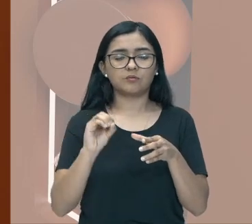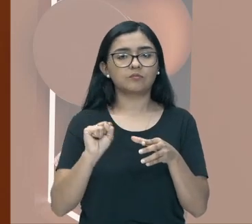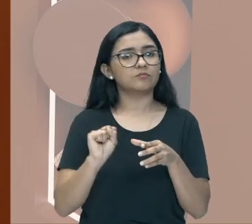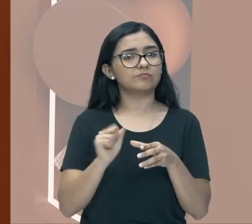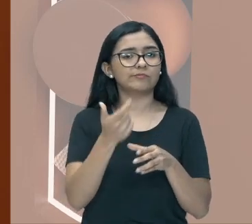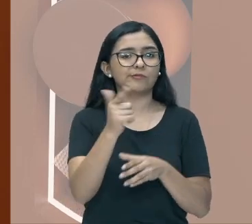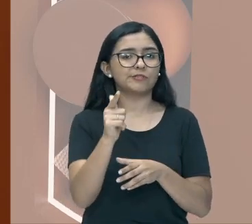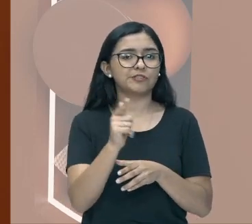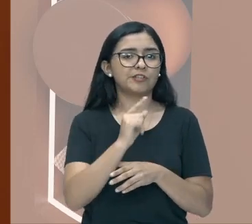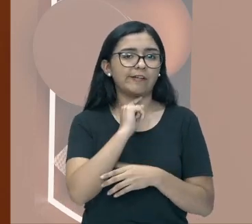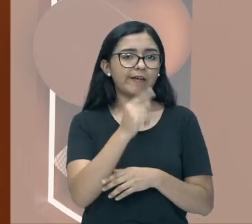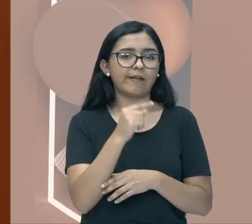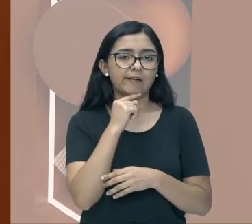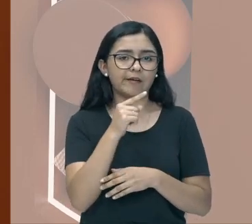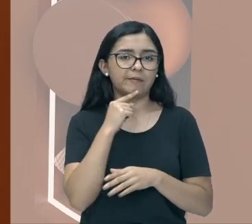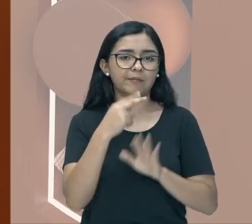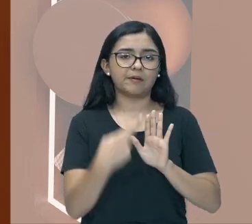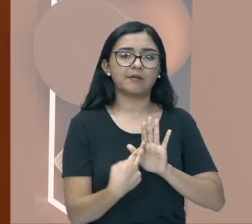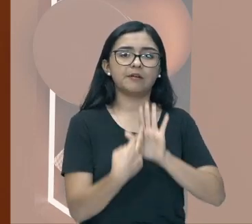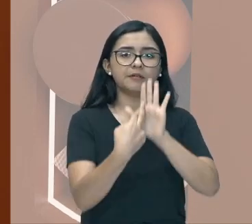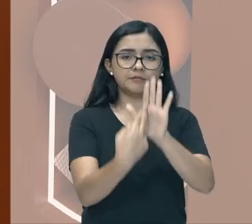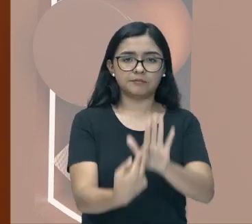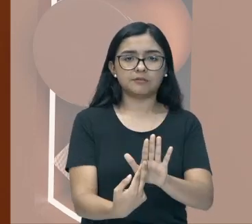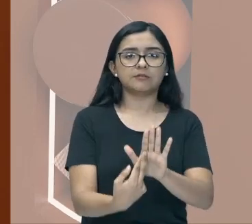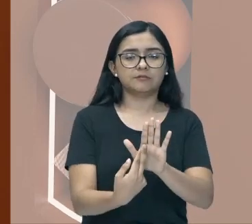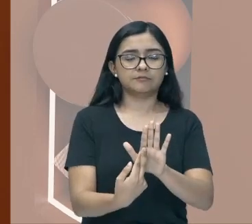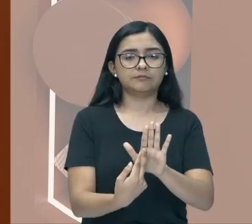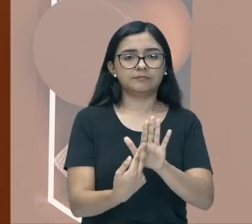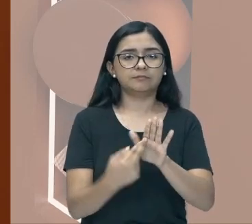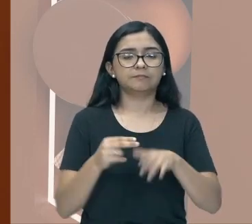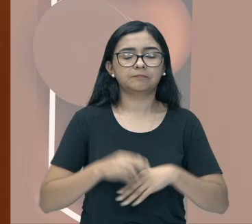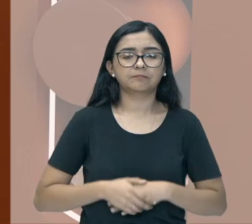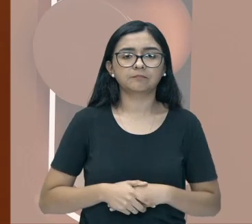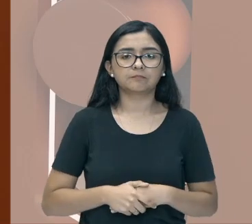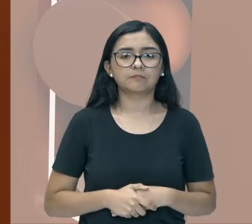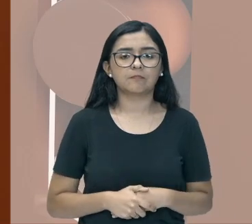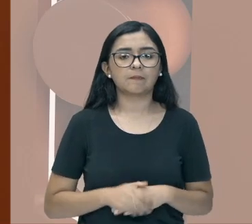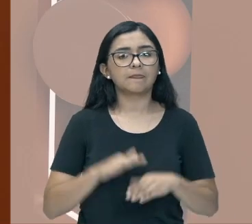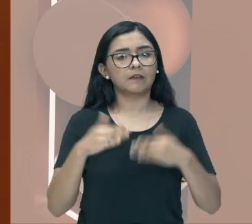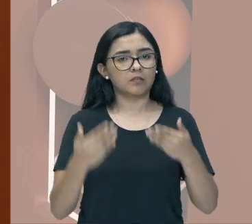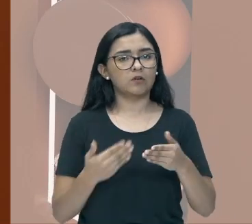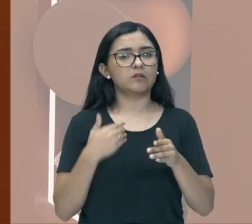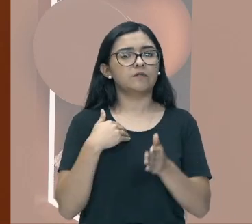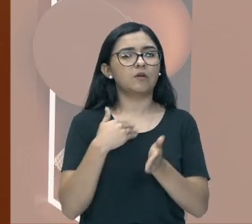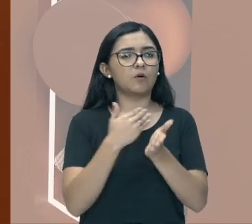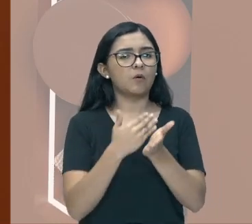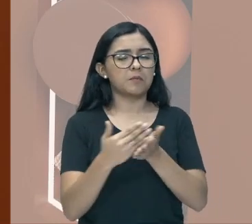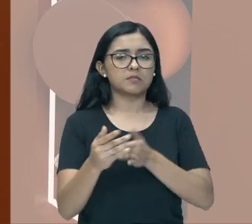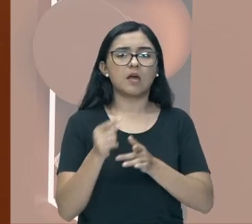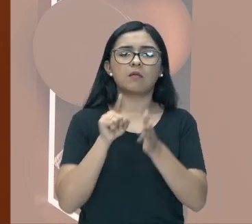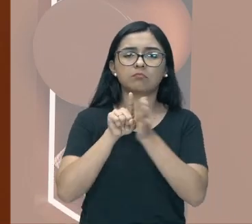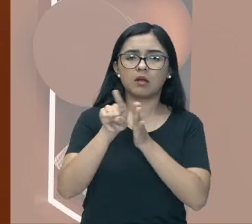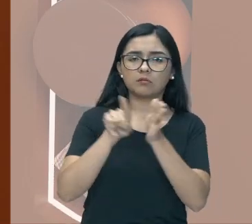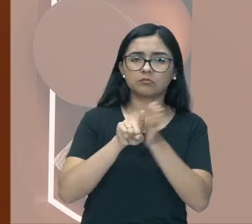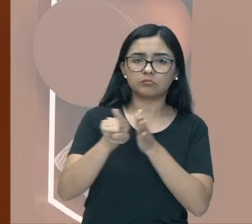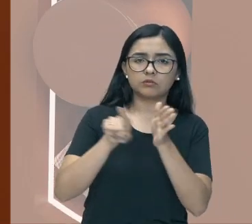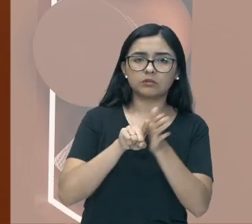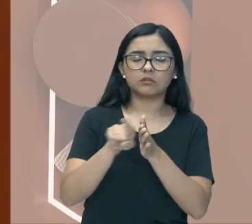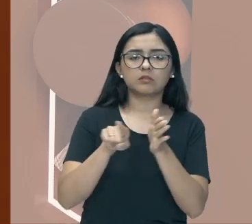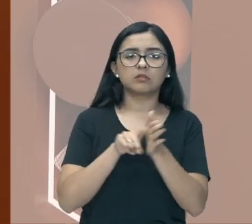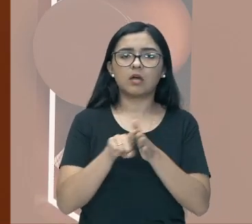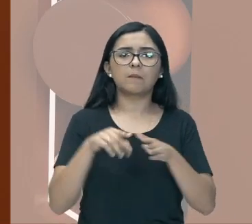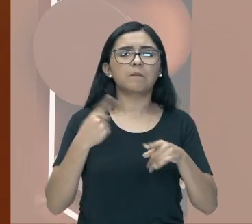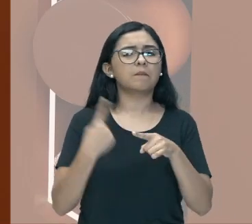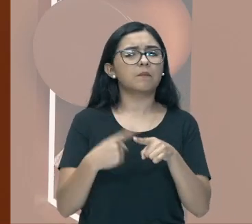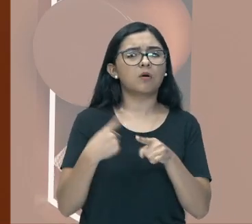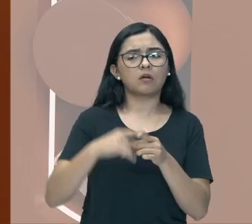dizer, olha, sem taxação, sem representante, não dá. Então eles vão começar, então, questionar essa taxação aí.